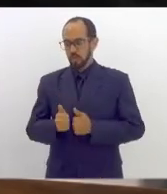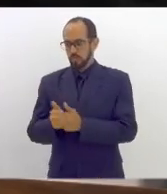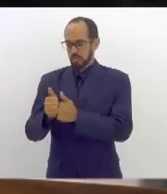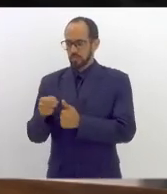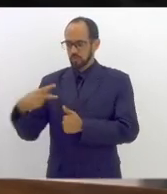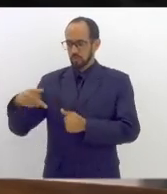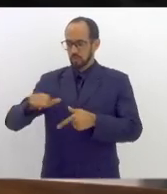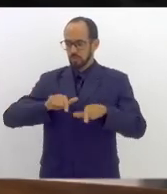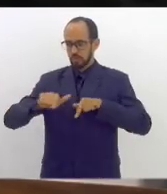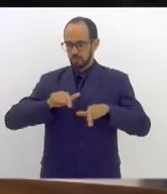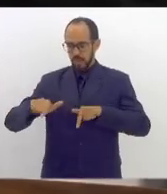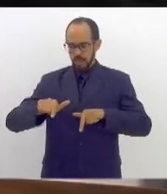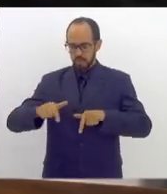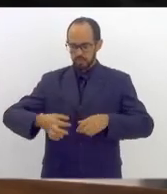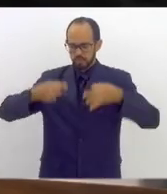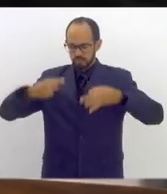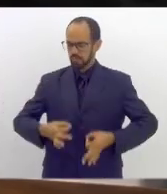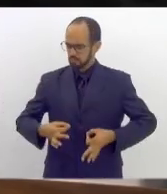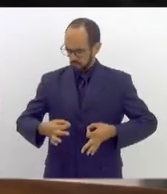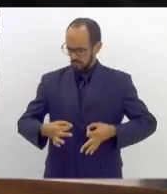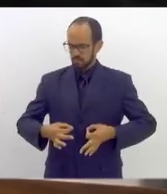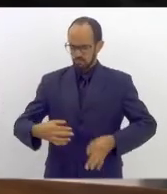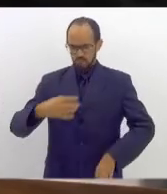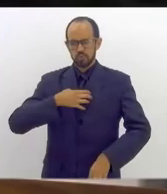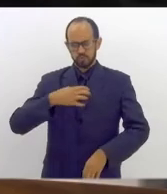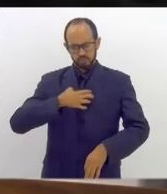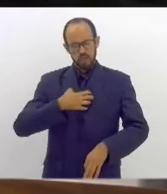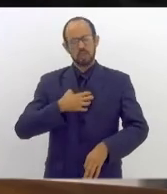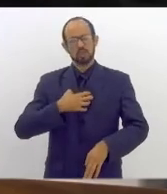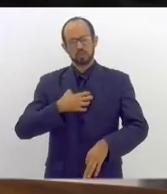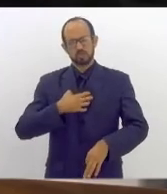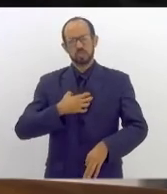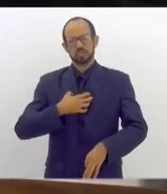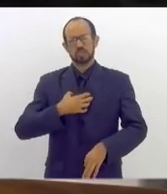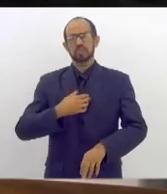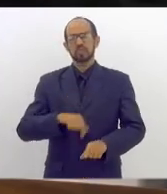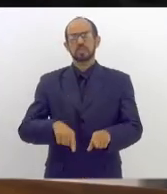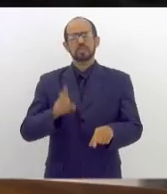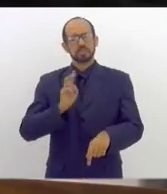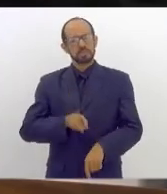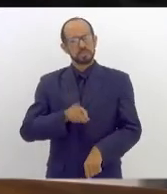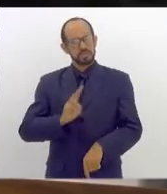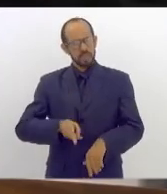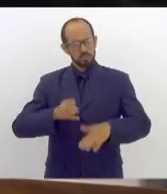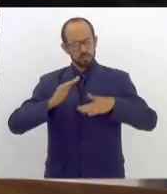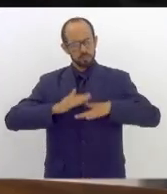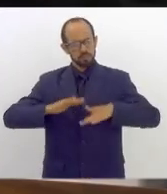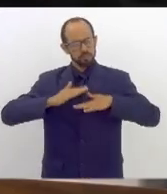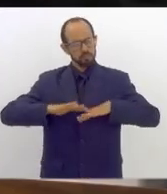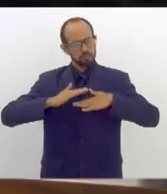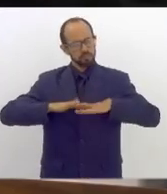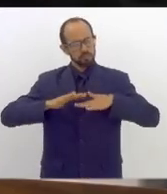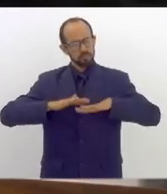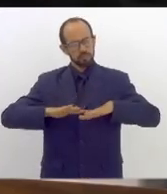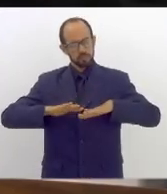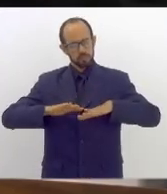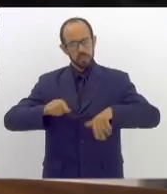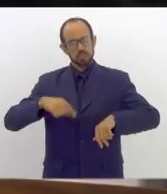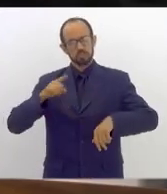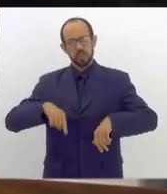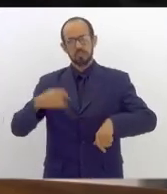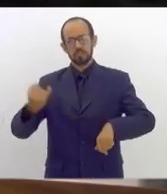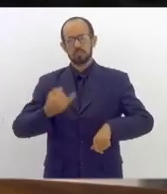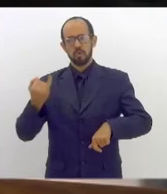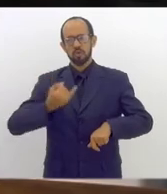postura a sua maneira de ser uma maneira sensata sempre pacificadora isso é muito